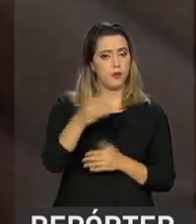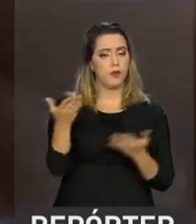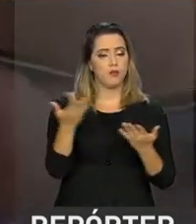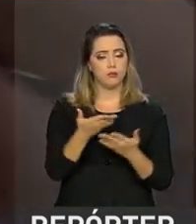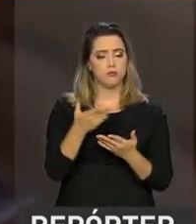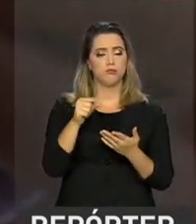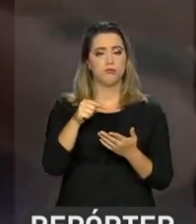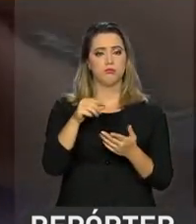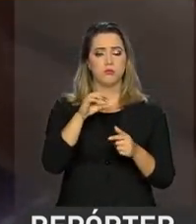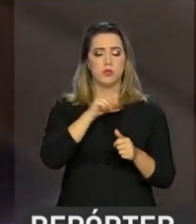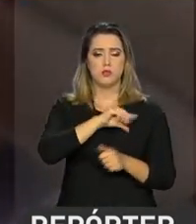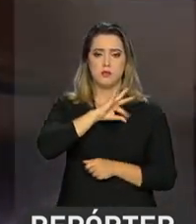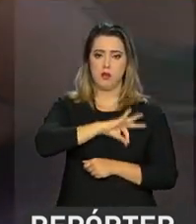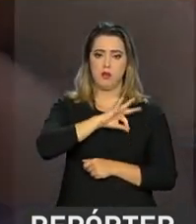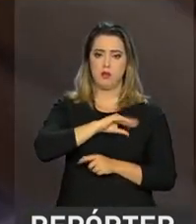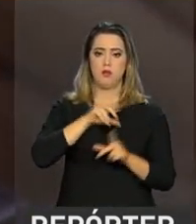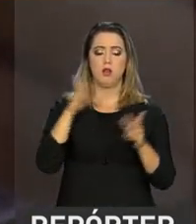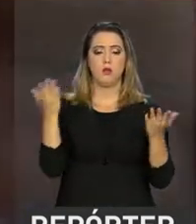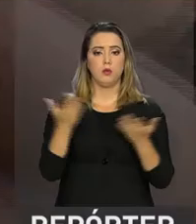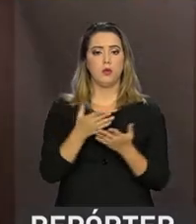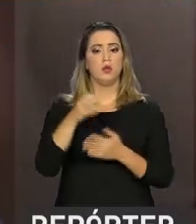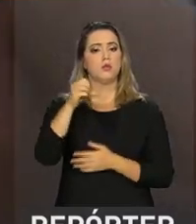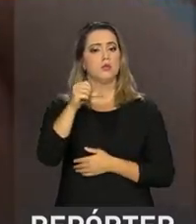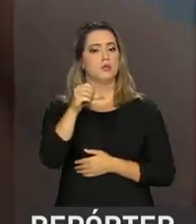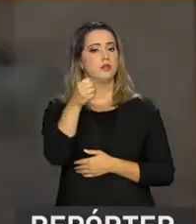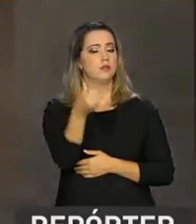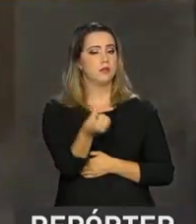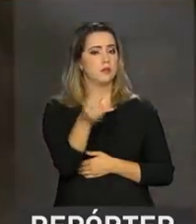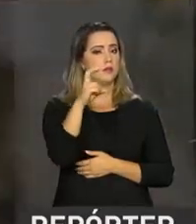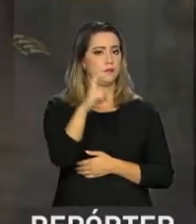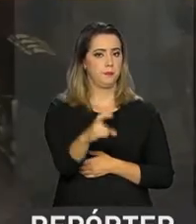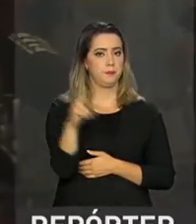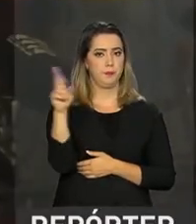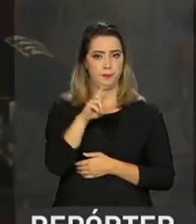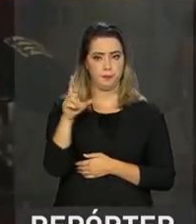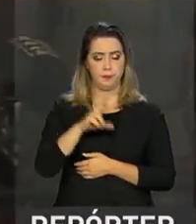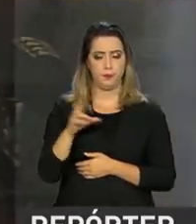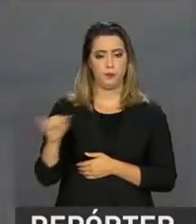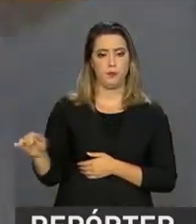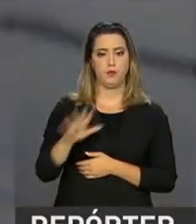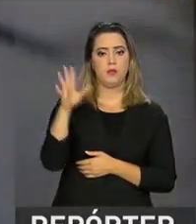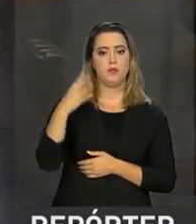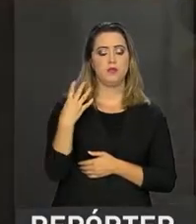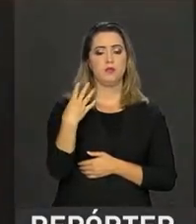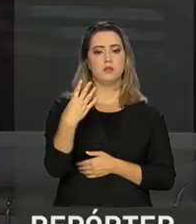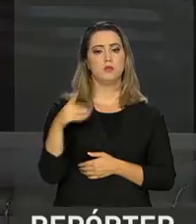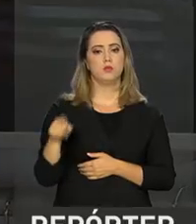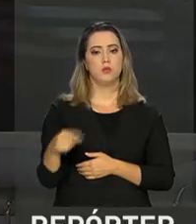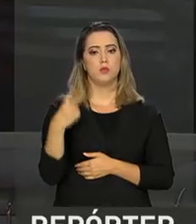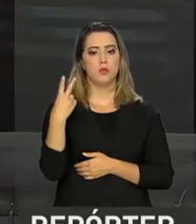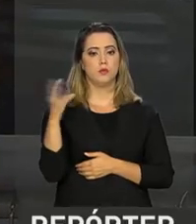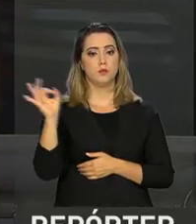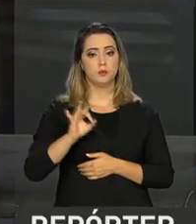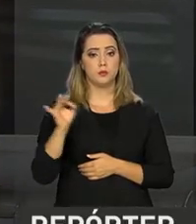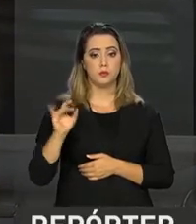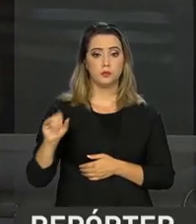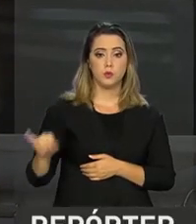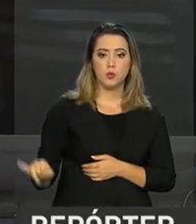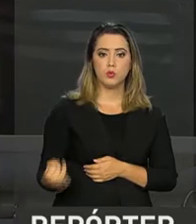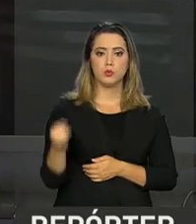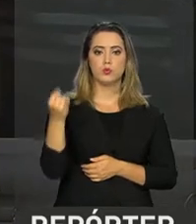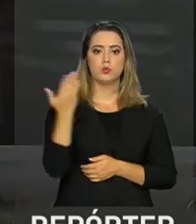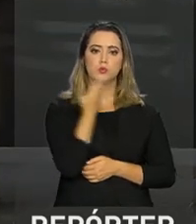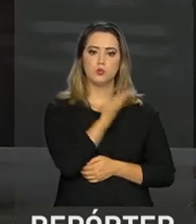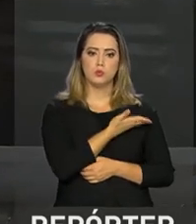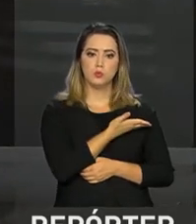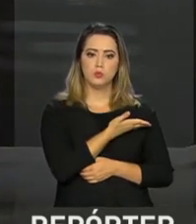corrigido para 965 reais inflação de 4,2 por cento taxa de juros básica